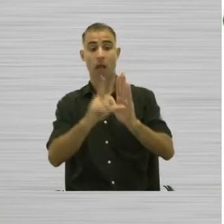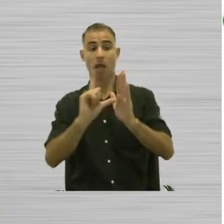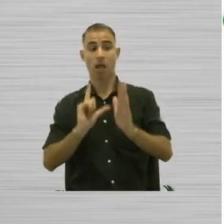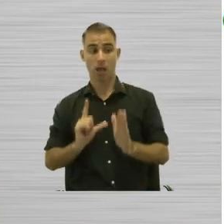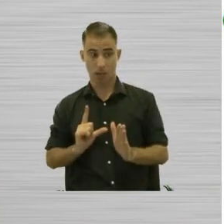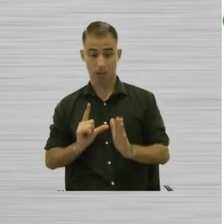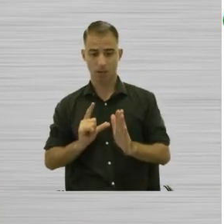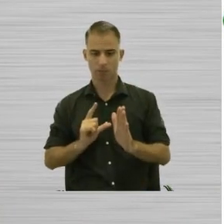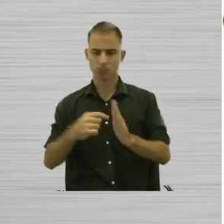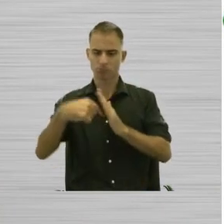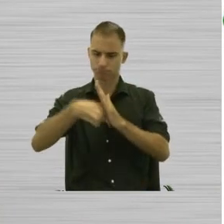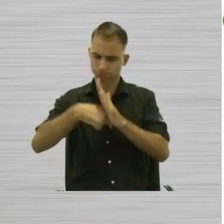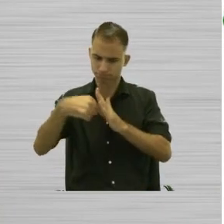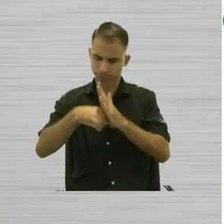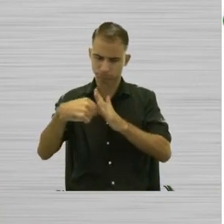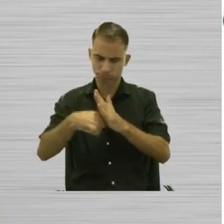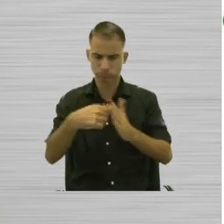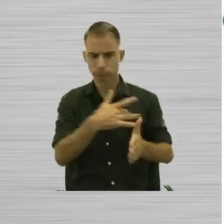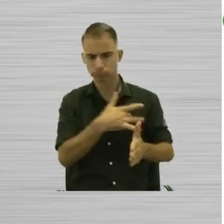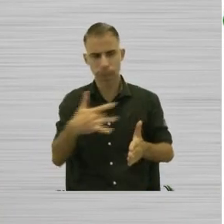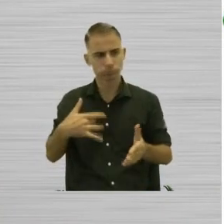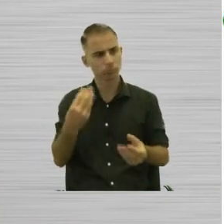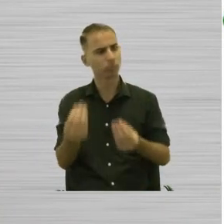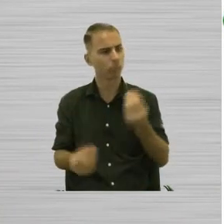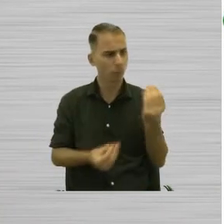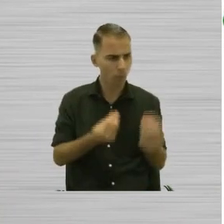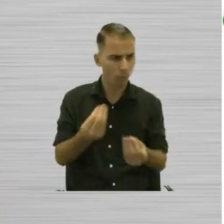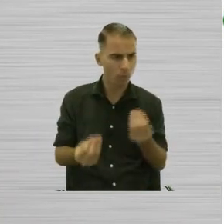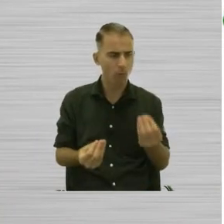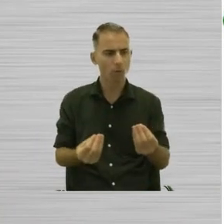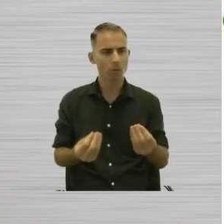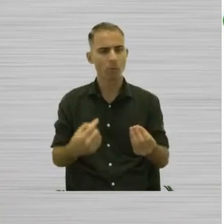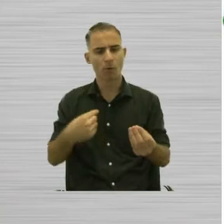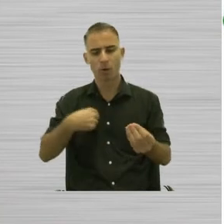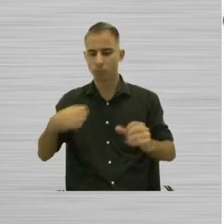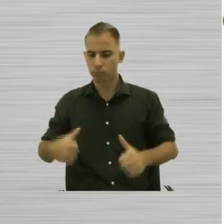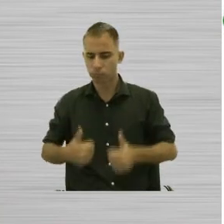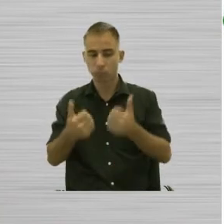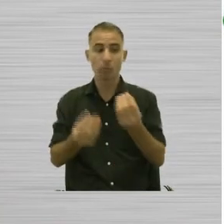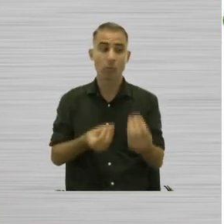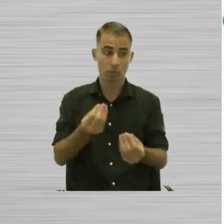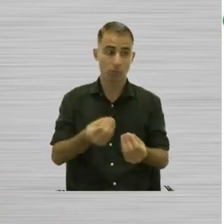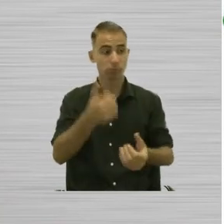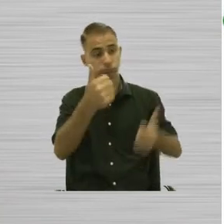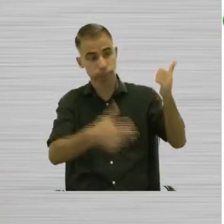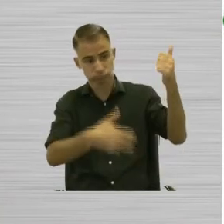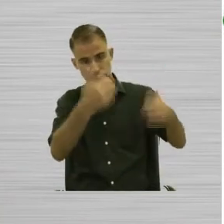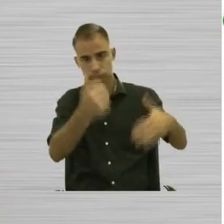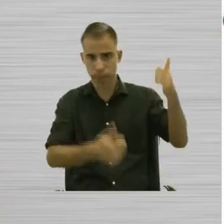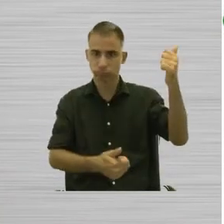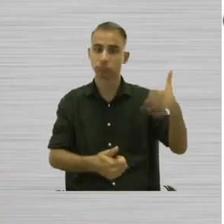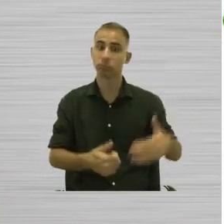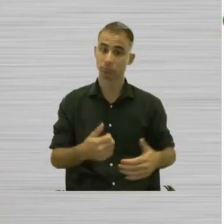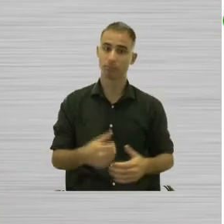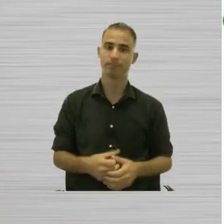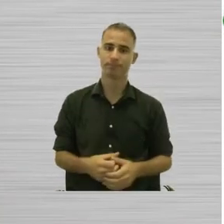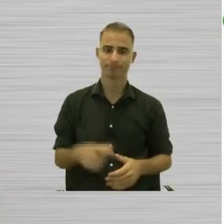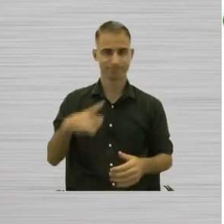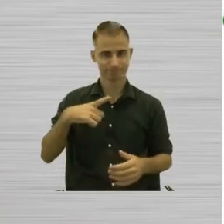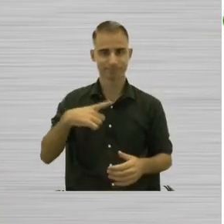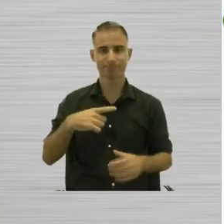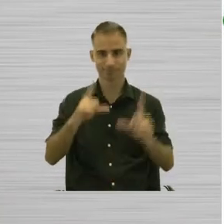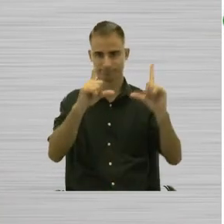do paciente. Nós tivemos a inauguração de um espaço mais humanizado para receber